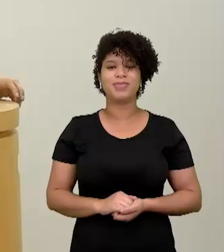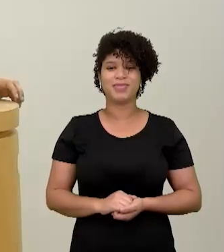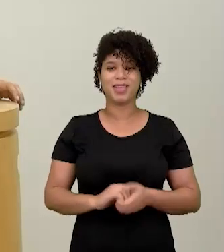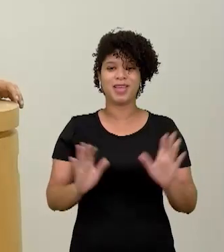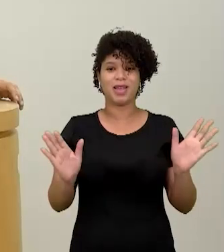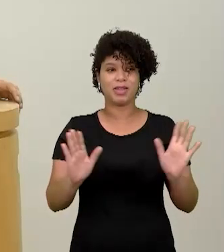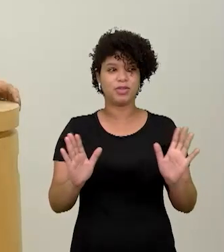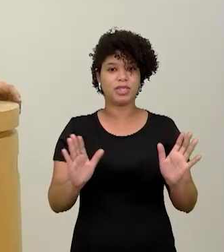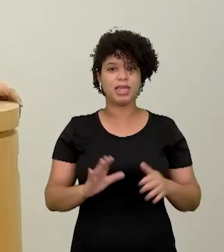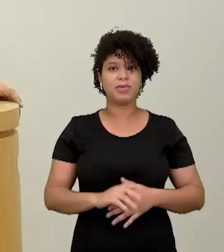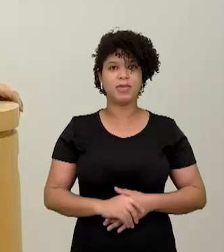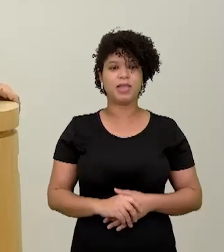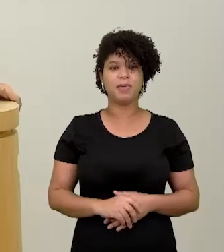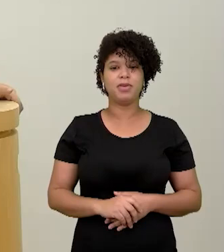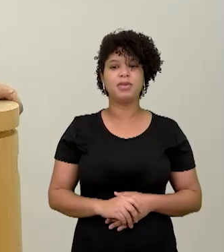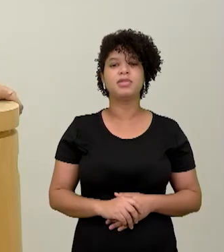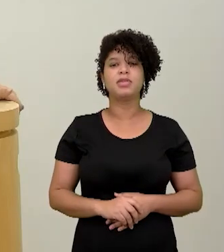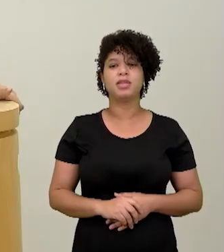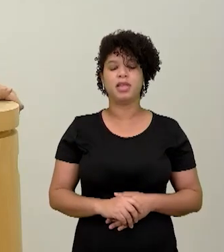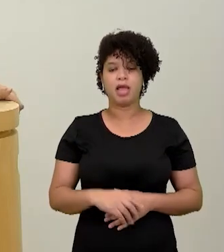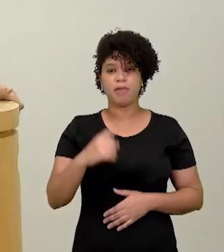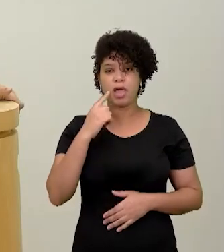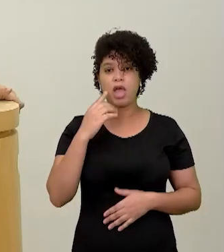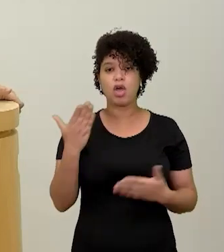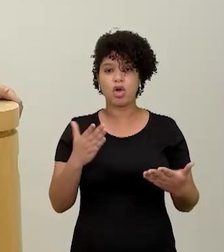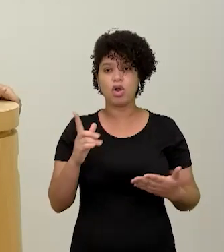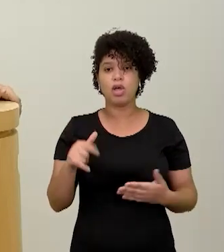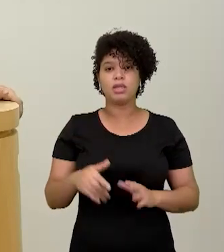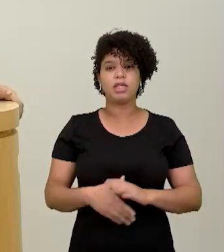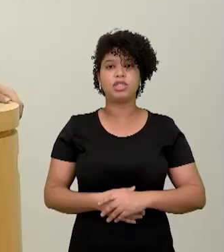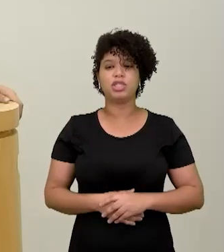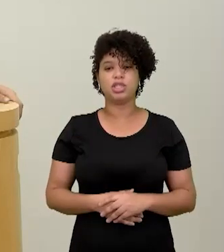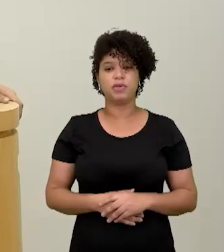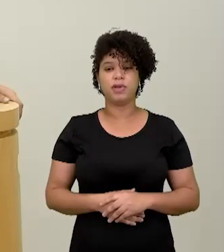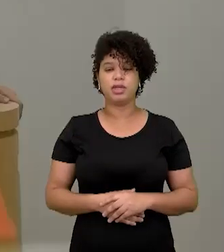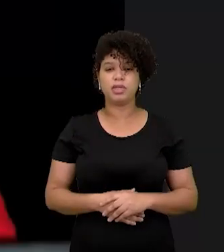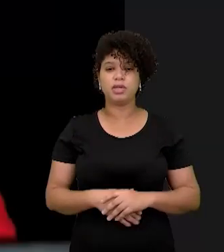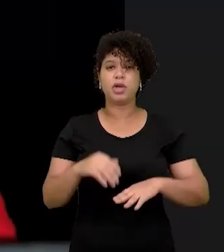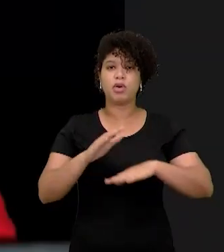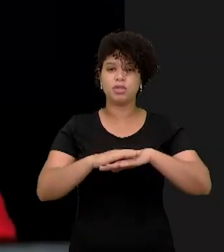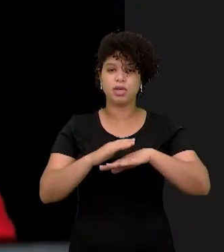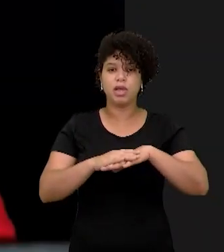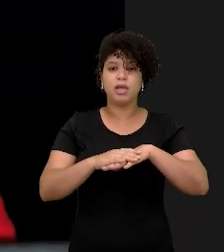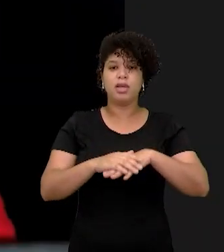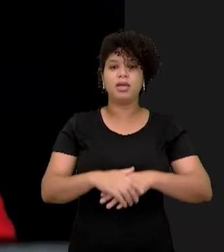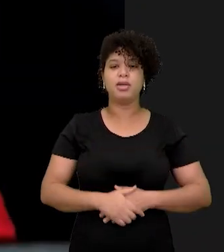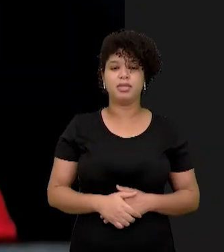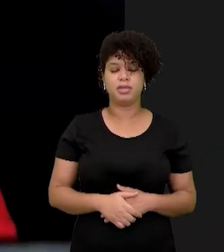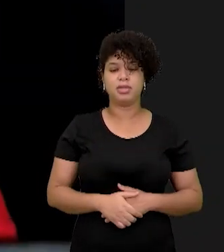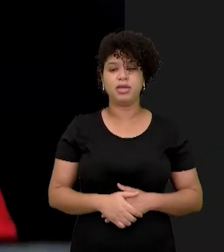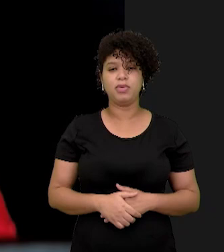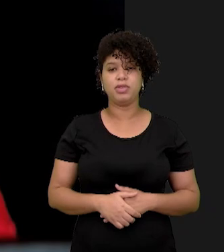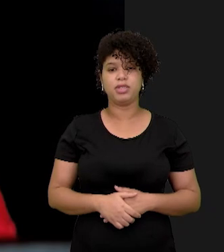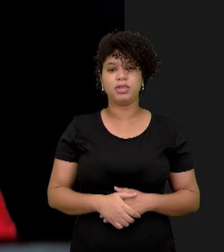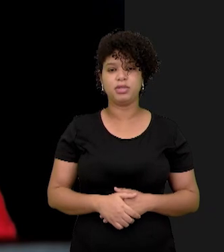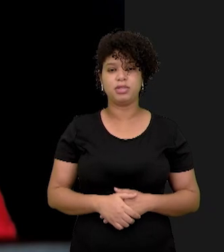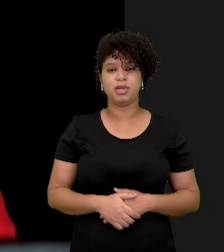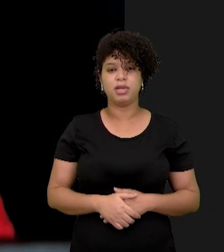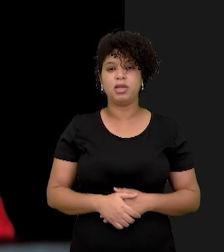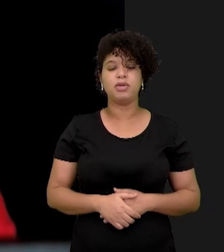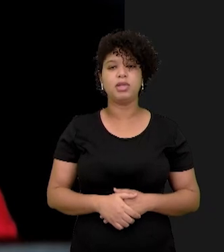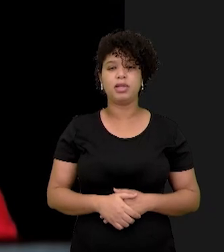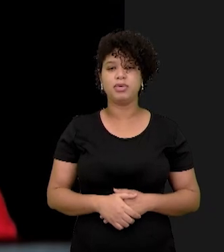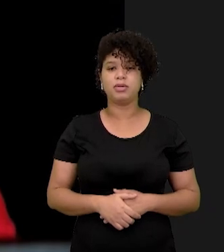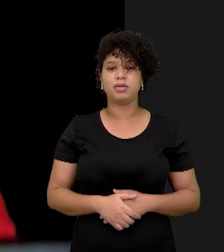Professor Jocélio, parece que o pessoal acertou aí, né? Que resposta aí eles trouxeram? Olha pro